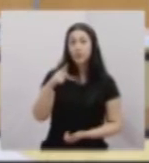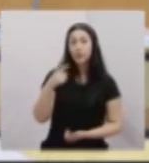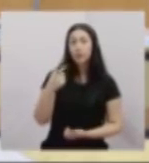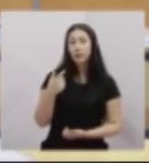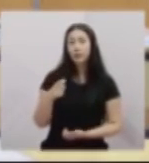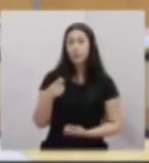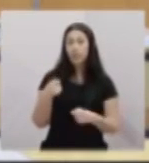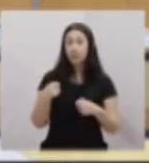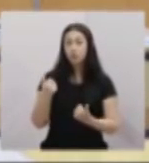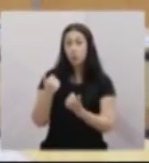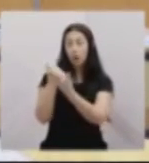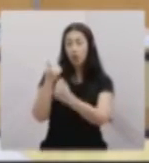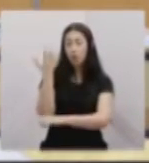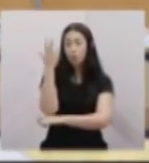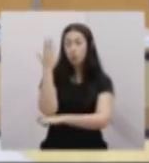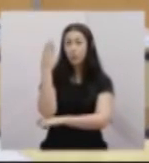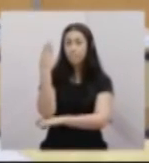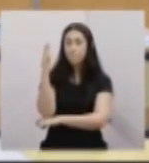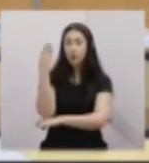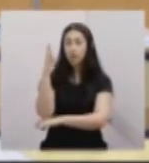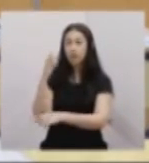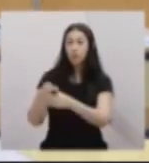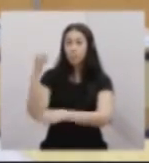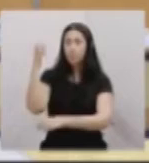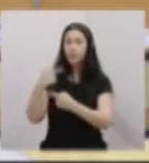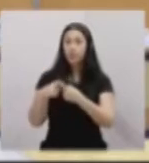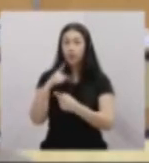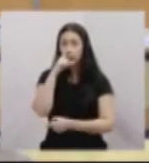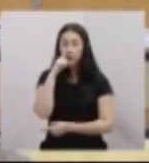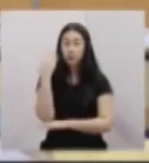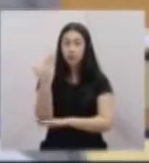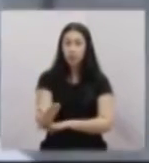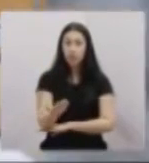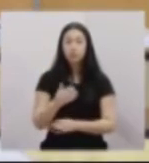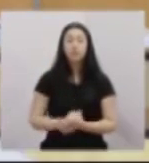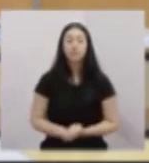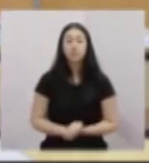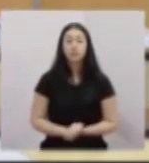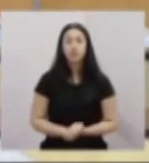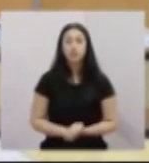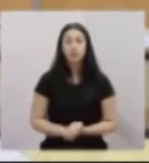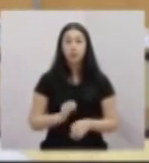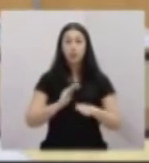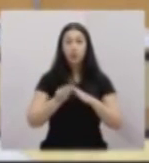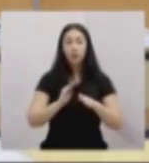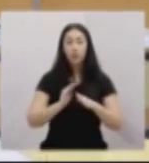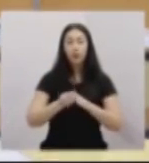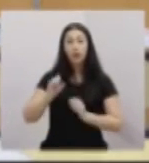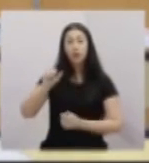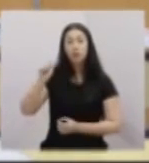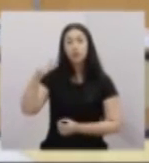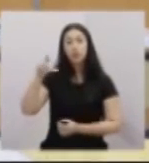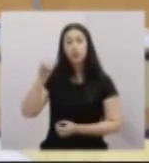que apresenta risco de queda na rua Humberto Pelógia, em frente ao número 263, no Jardim São